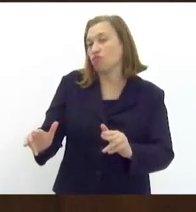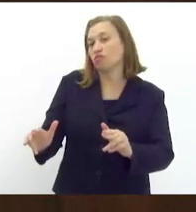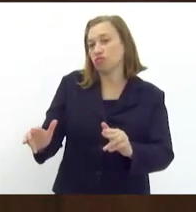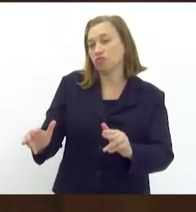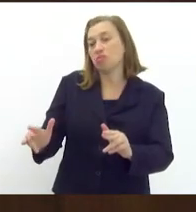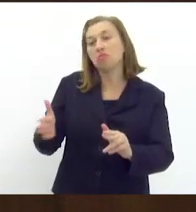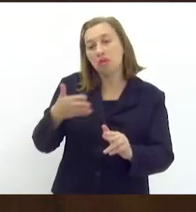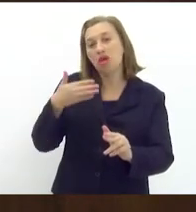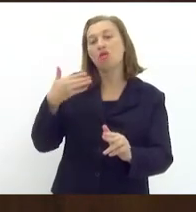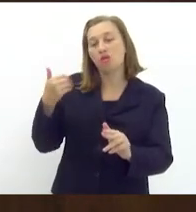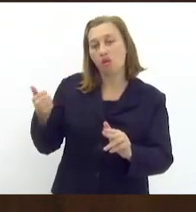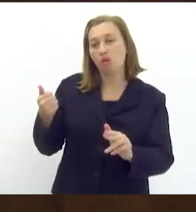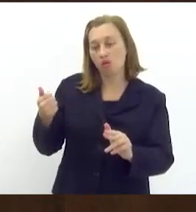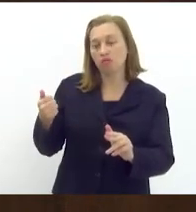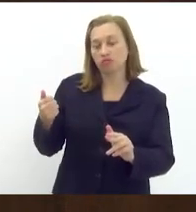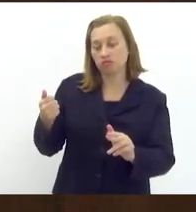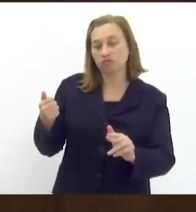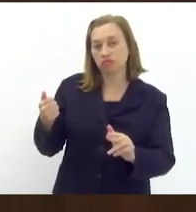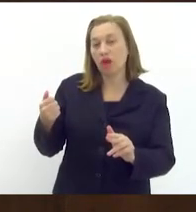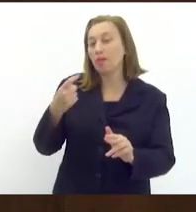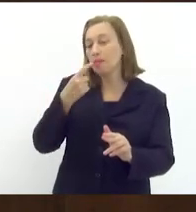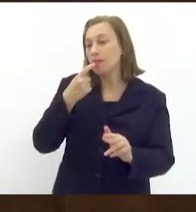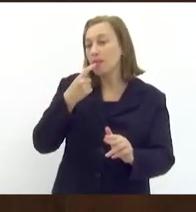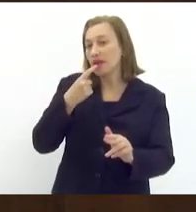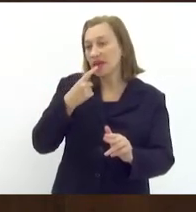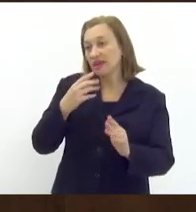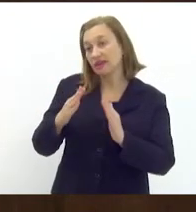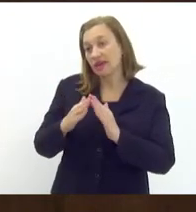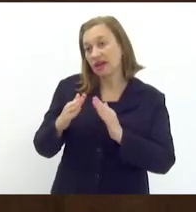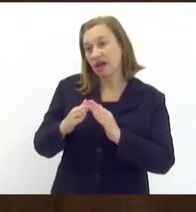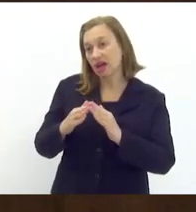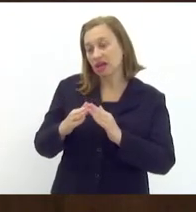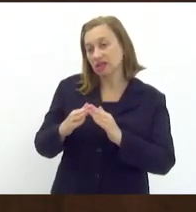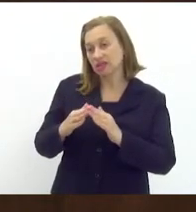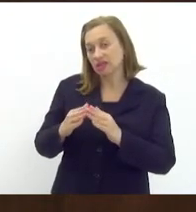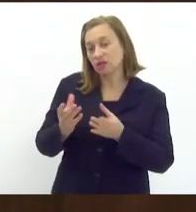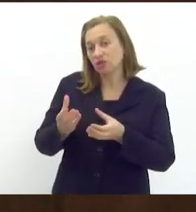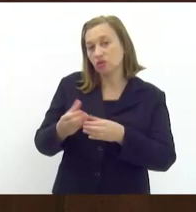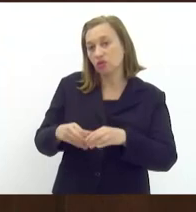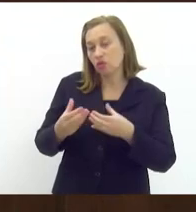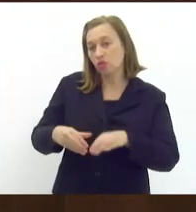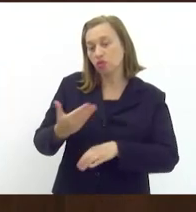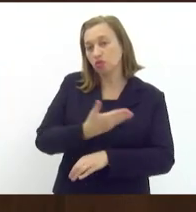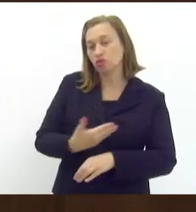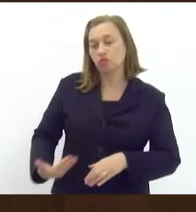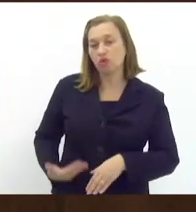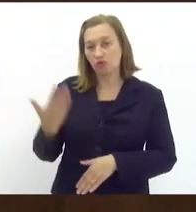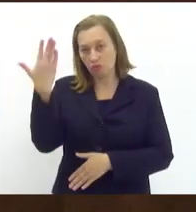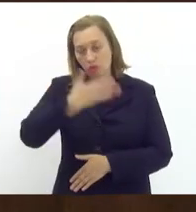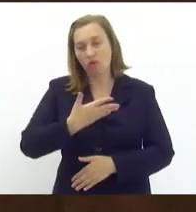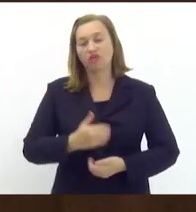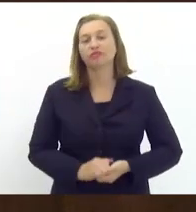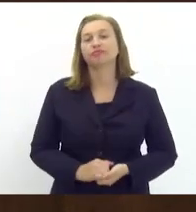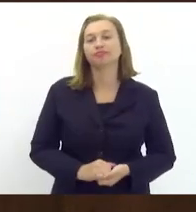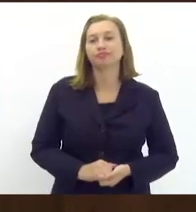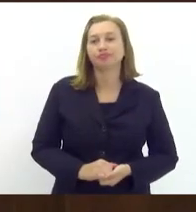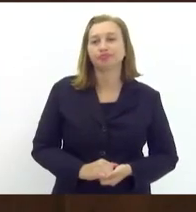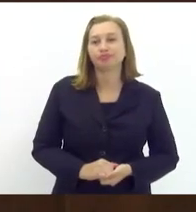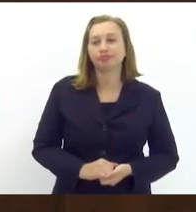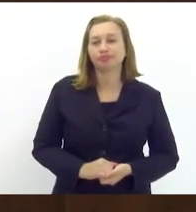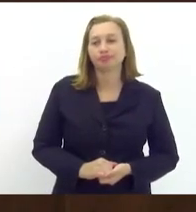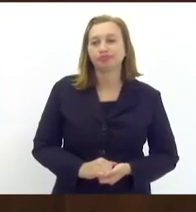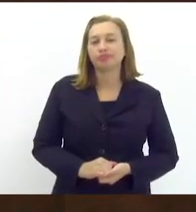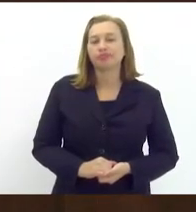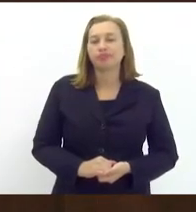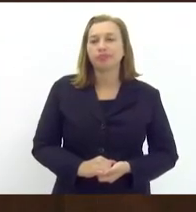possível sejam próximo a maioria das maiorias da maioria seja próximo ao local de